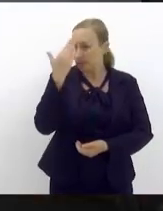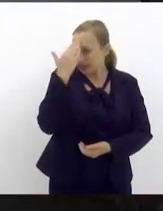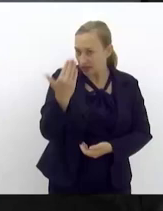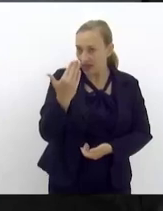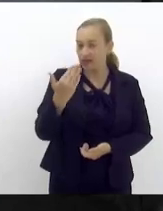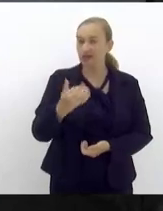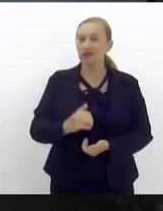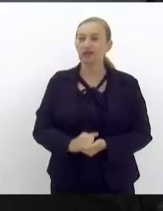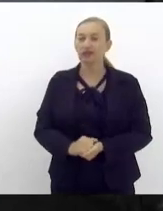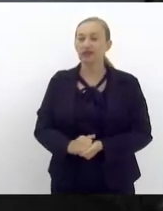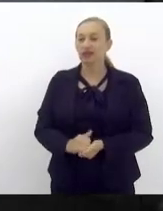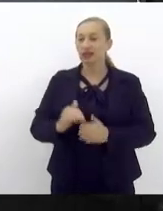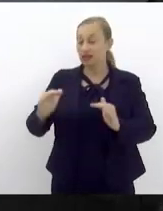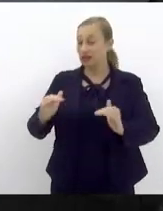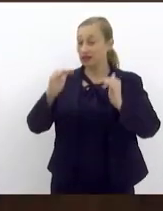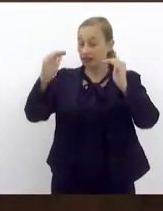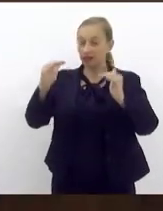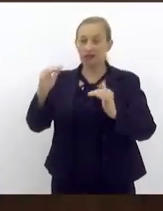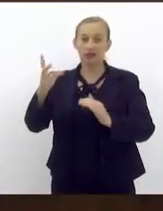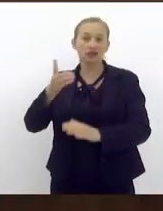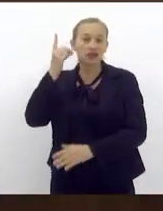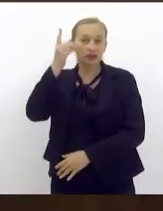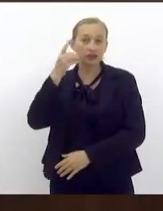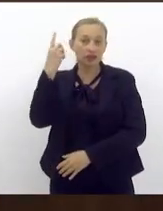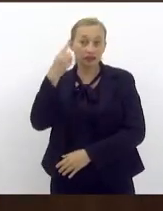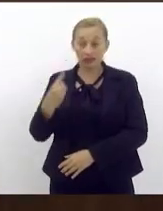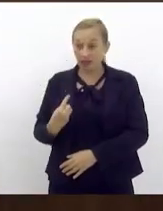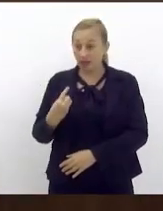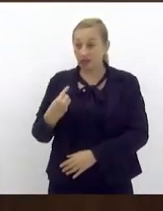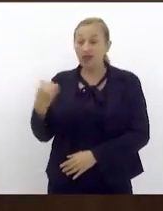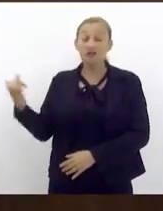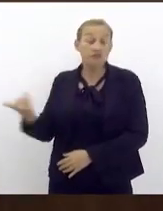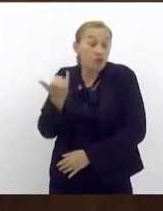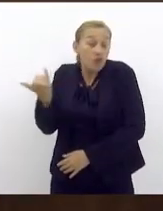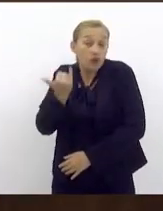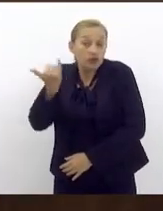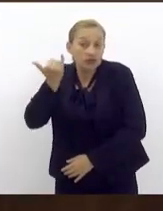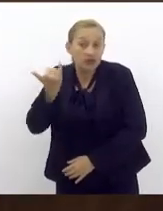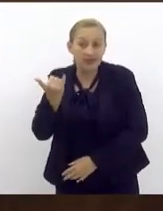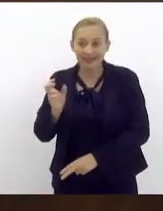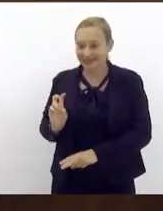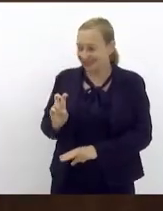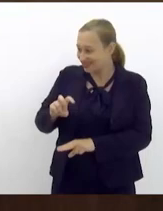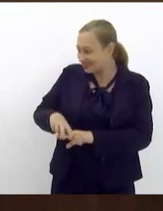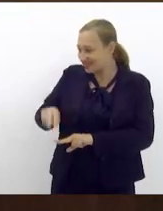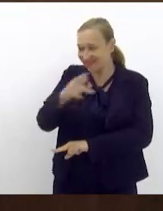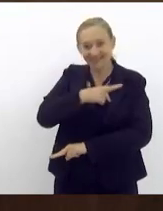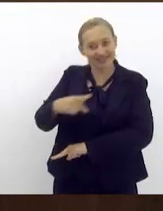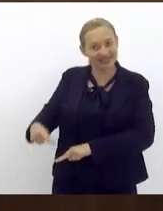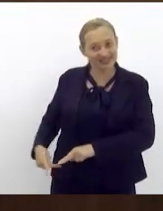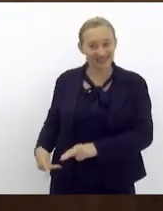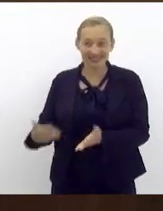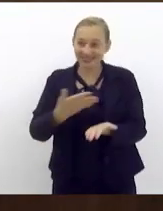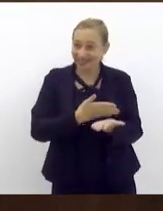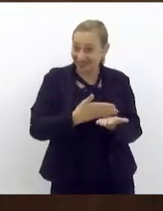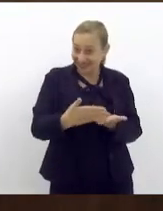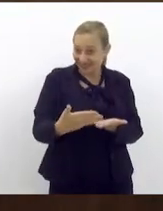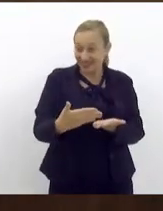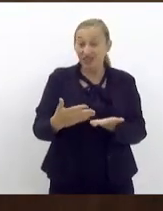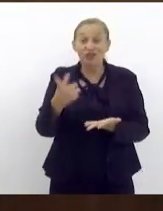obrigada excelentíssima deputada Dani Monteiro Que importante ter lá presidina na sessão ordinária